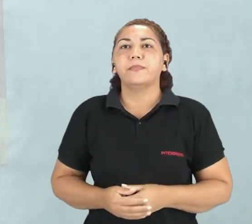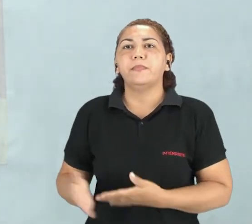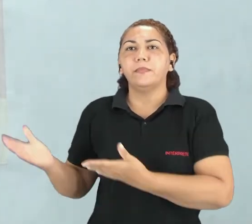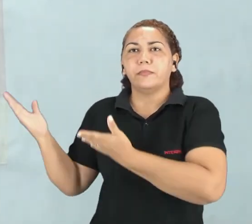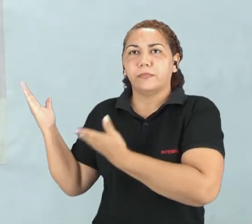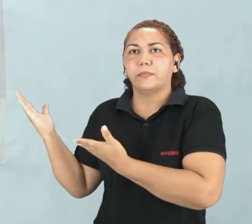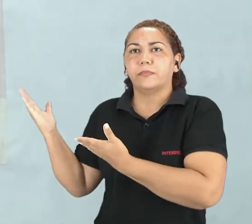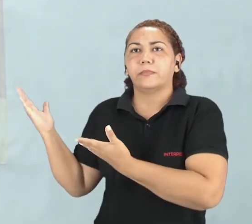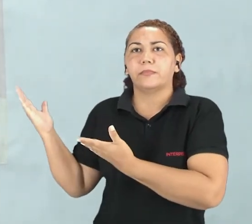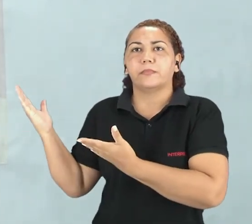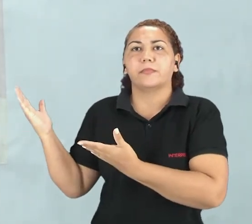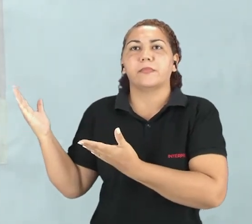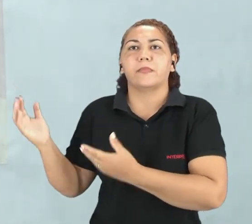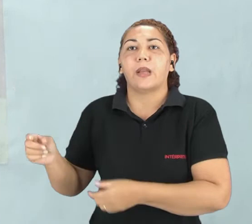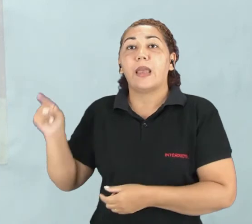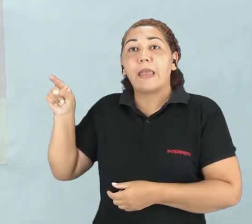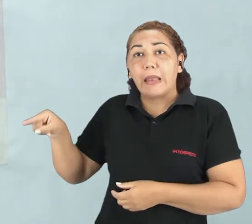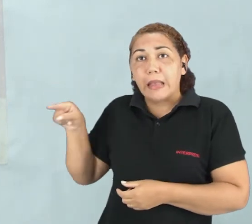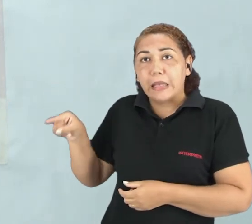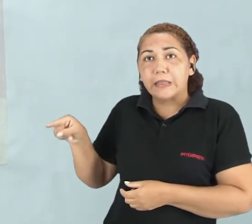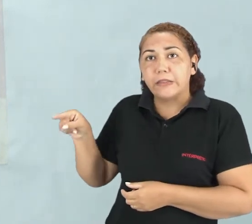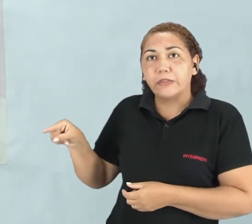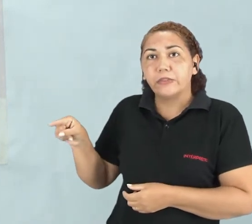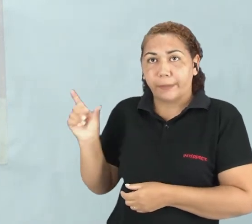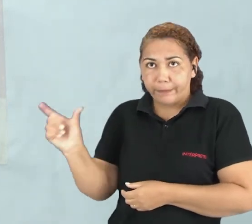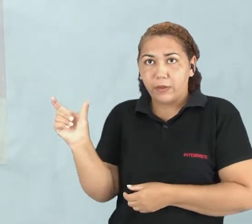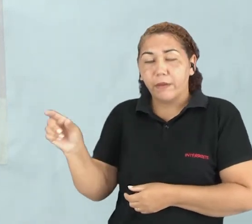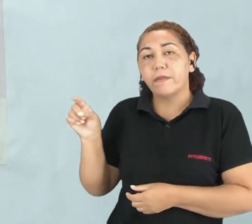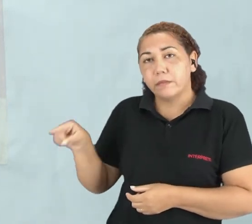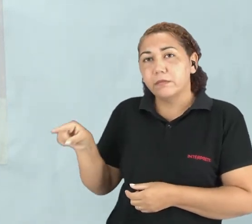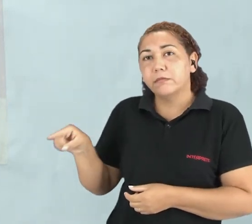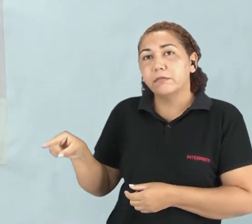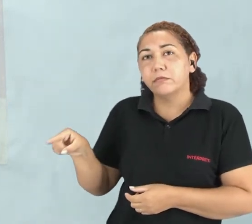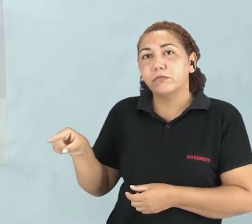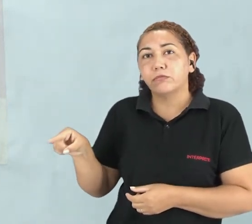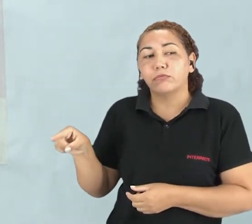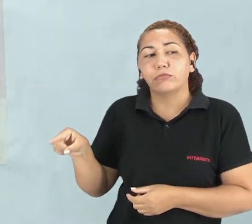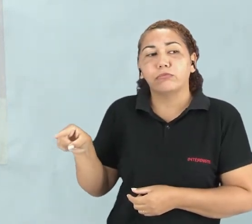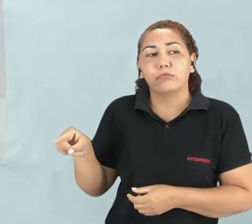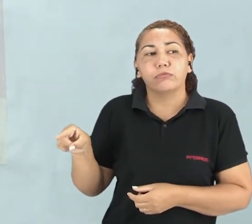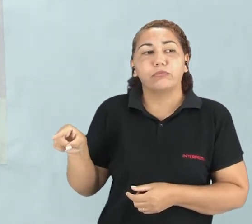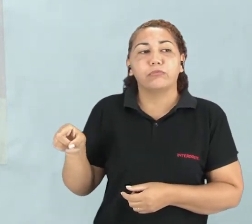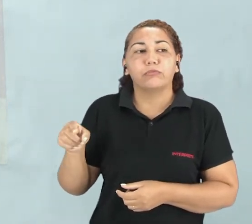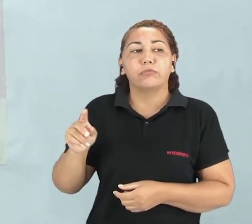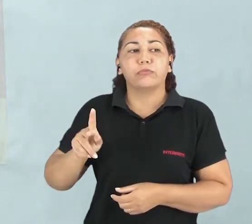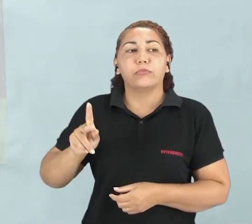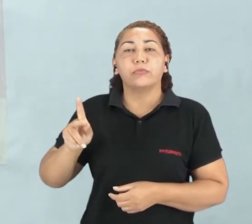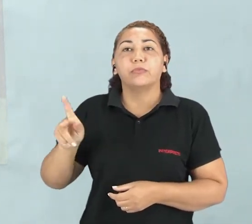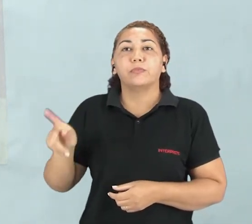ó, este, ele é um pronome. Mostra este, é um pronome de